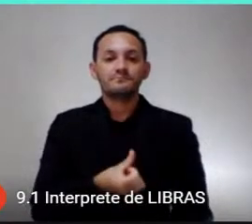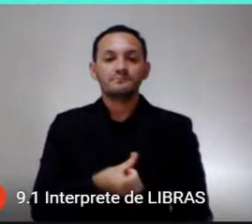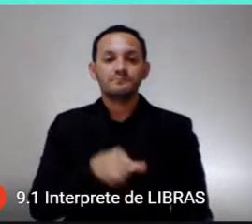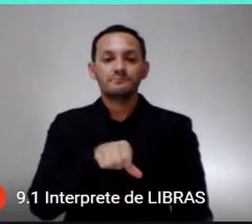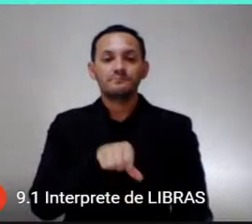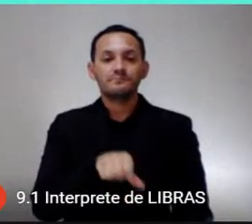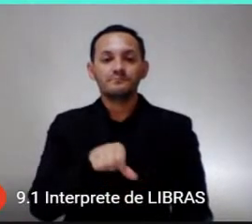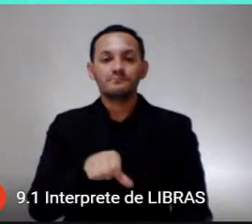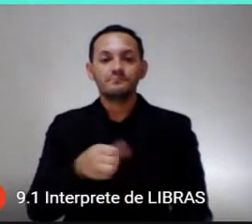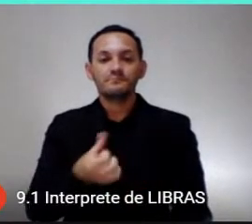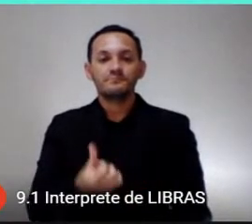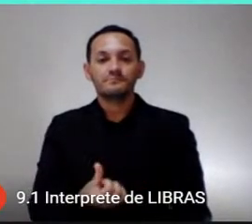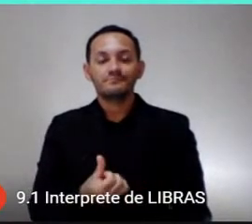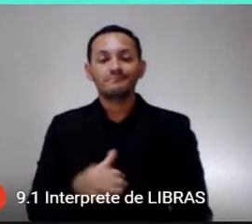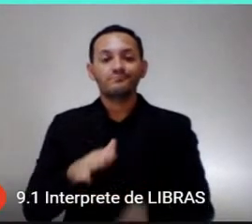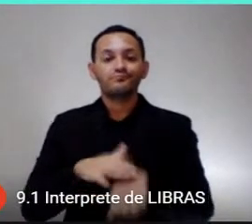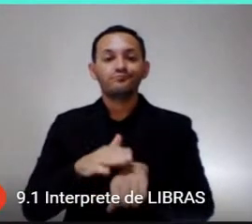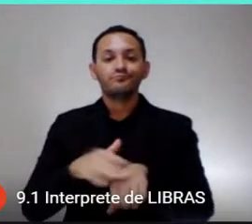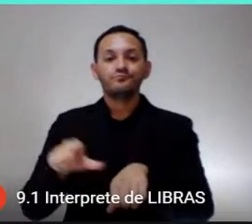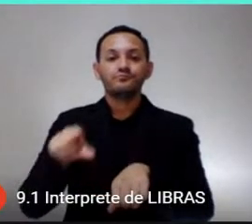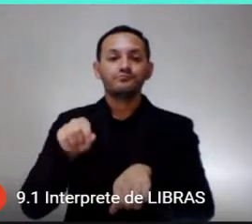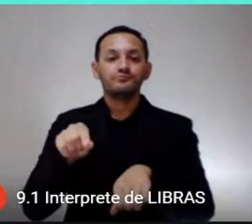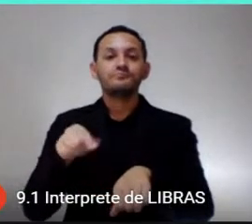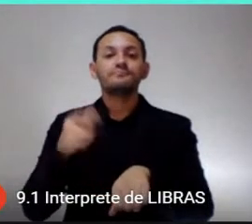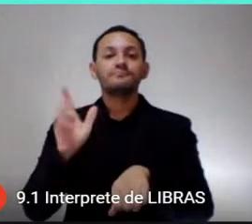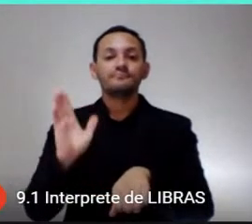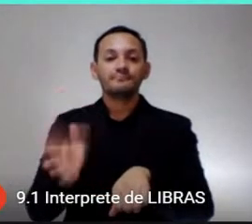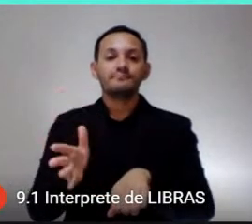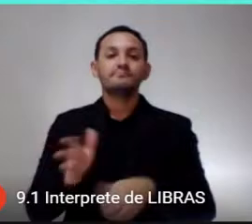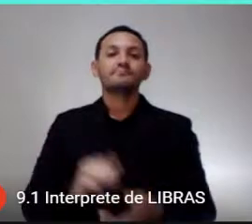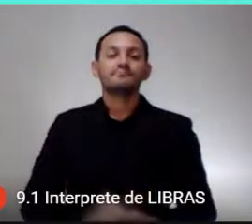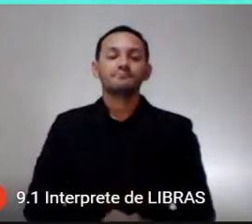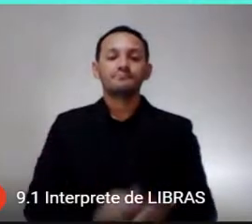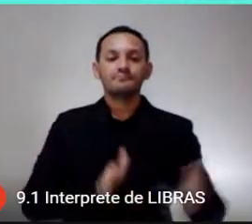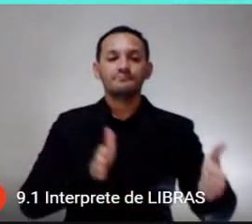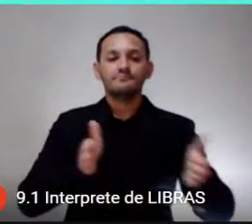6.996, ele fez uma opção de